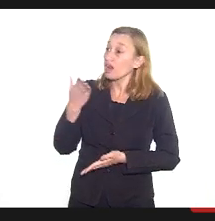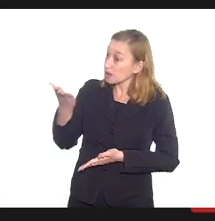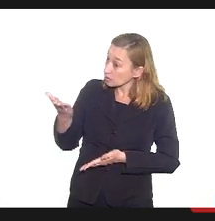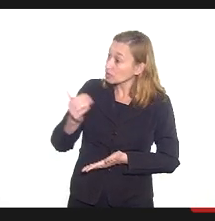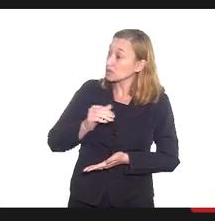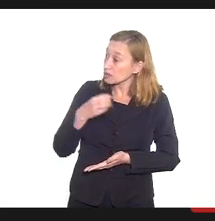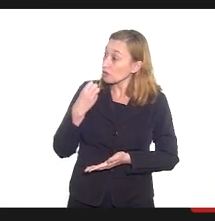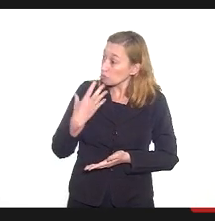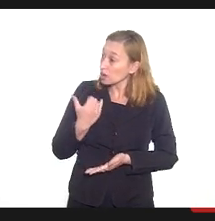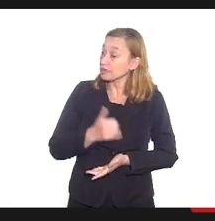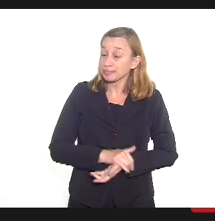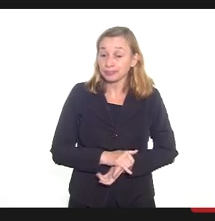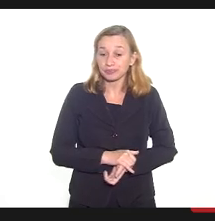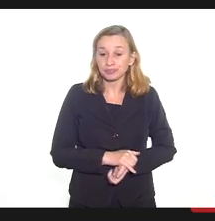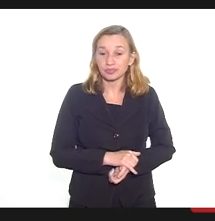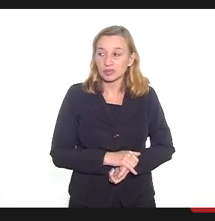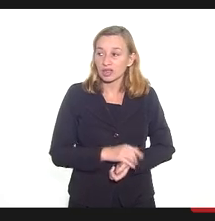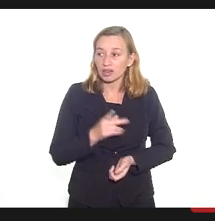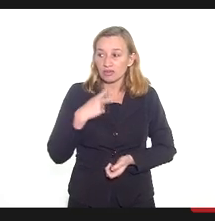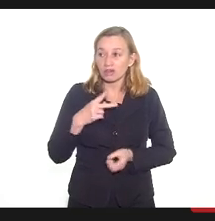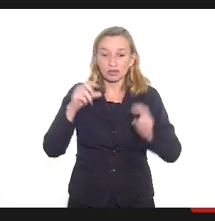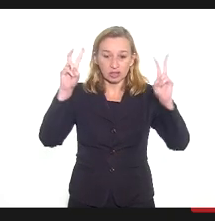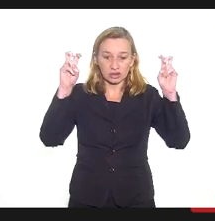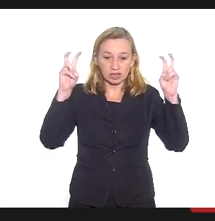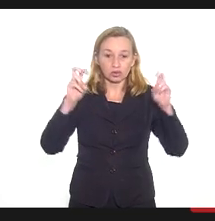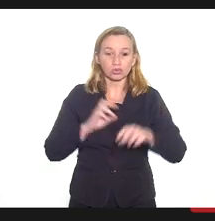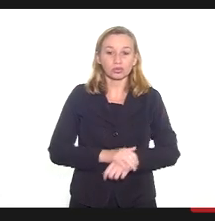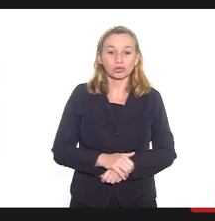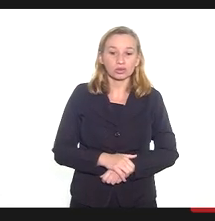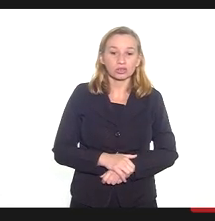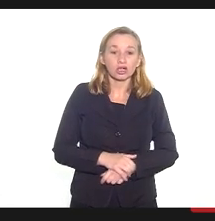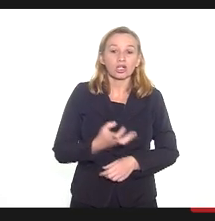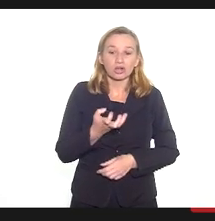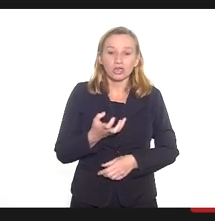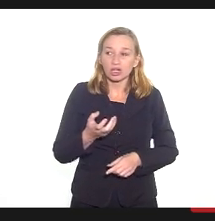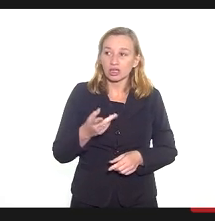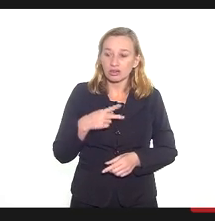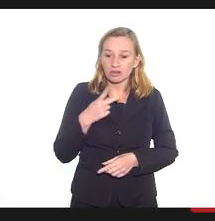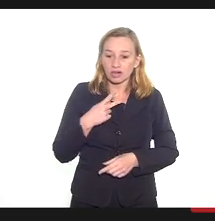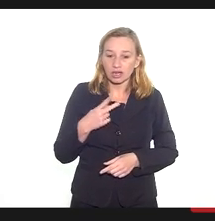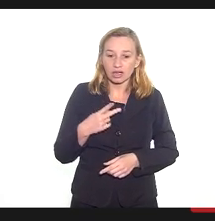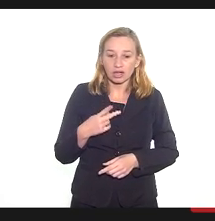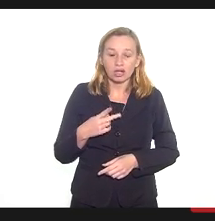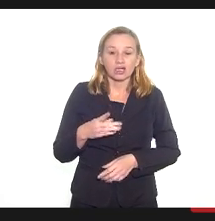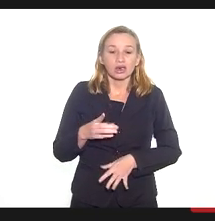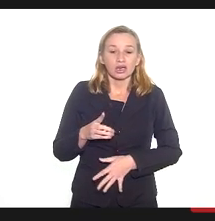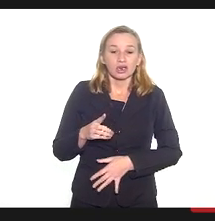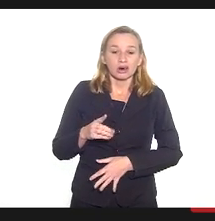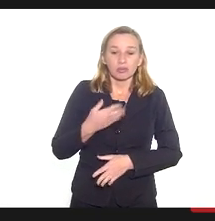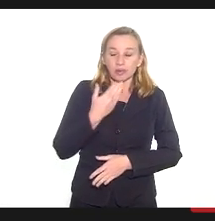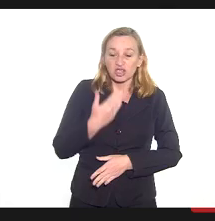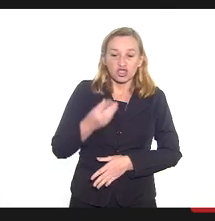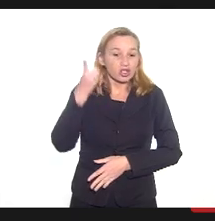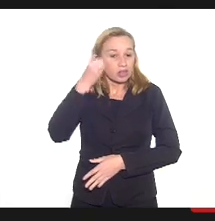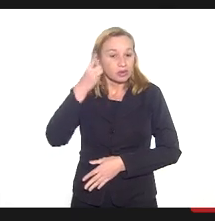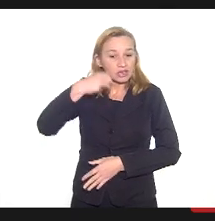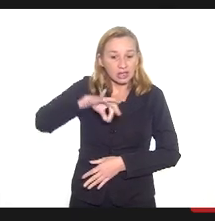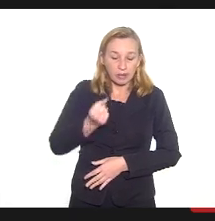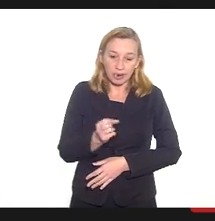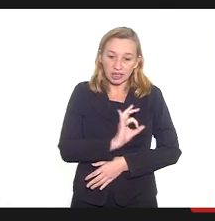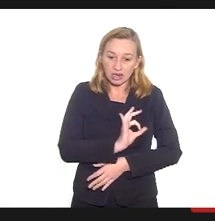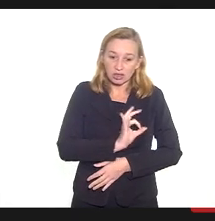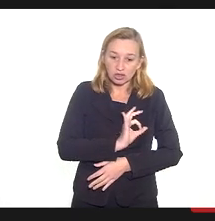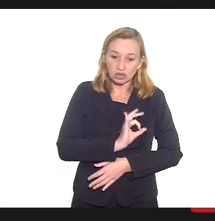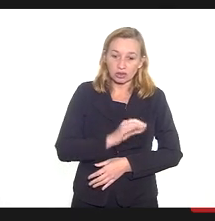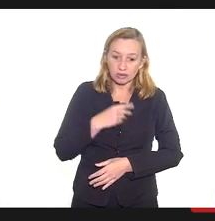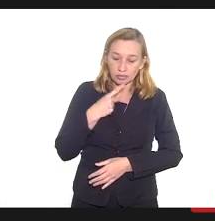para cá, para a gente levantar essas questões. Eu queria passar a palavra para a deputada Marta Rocha, né, para fazer